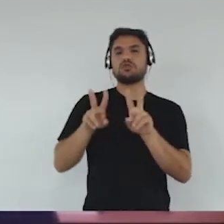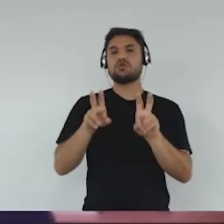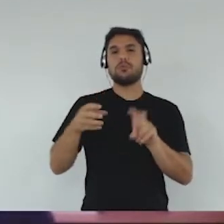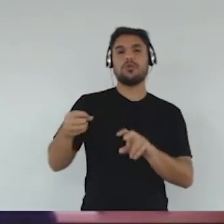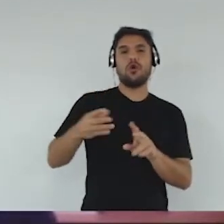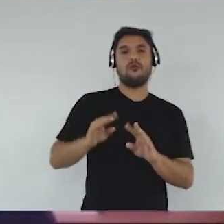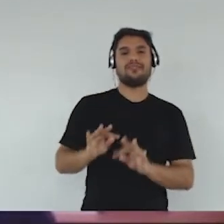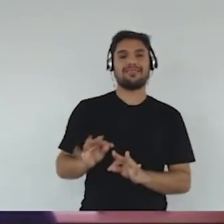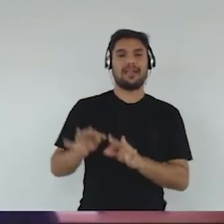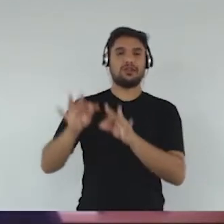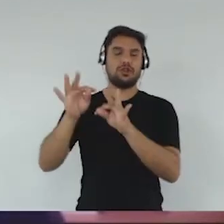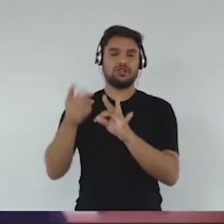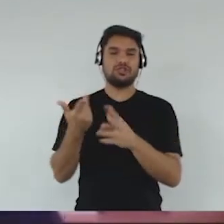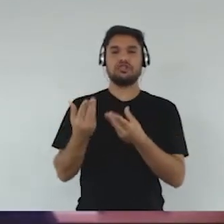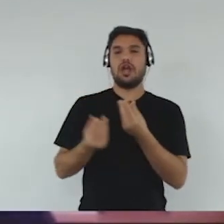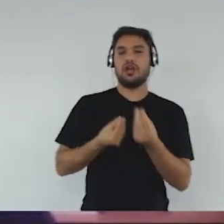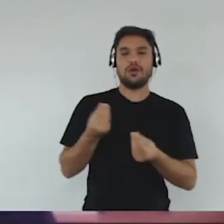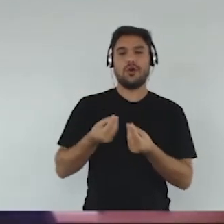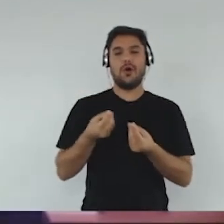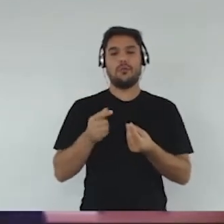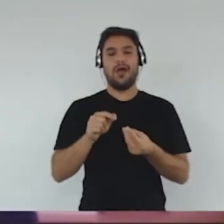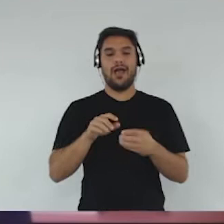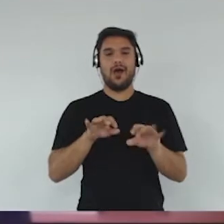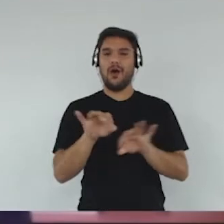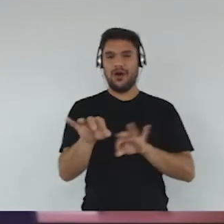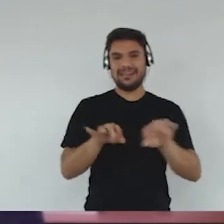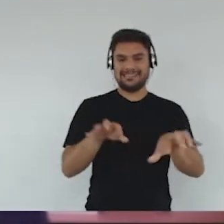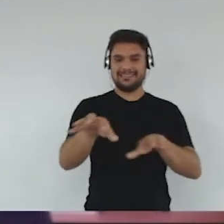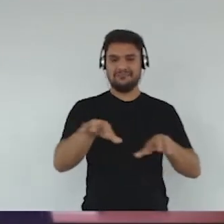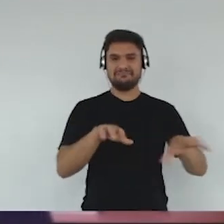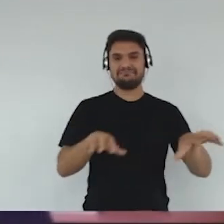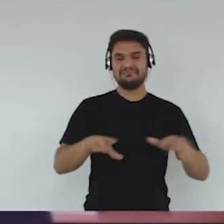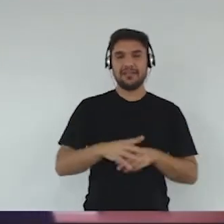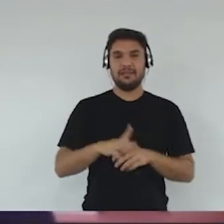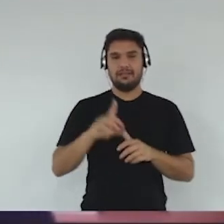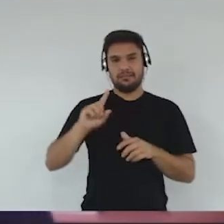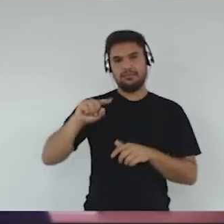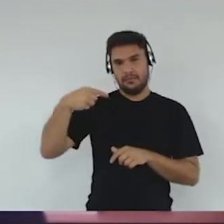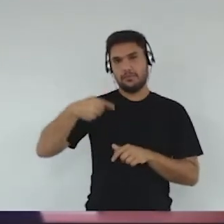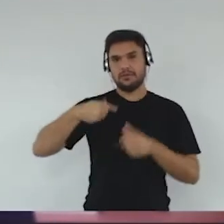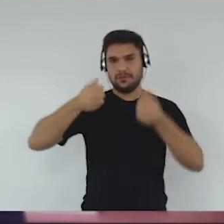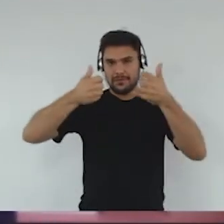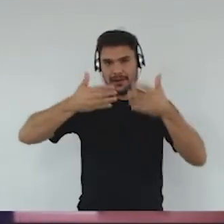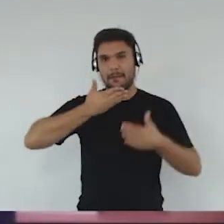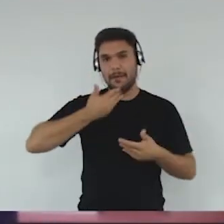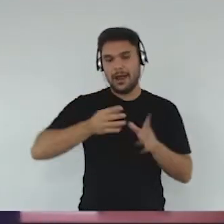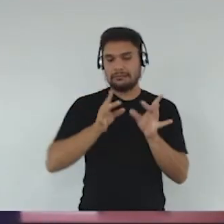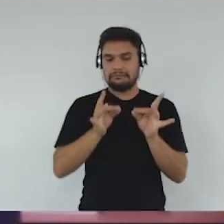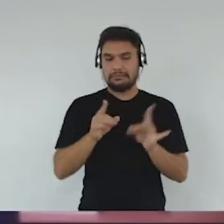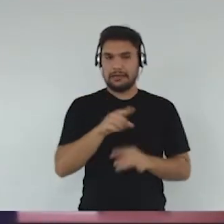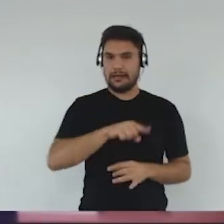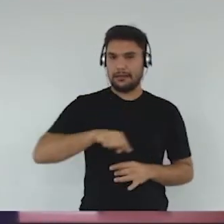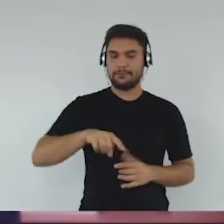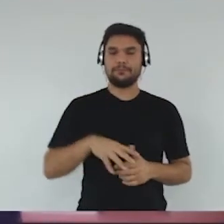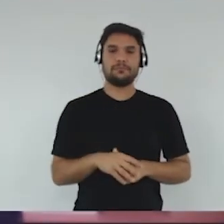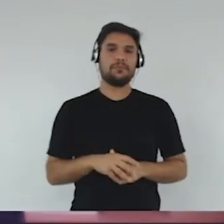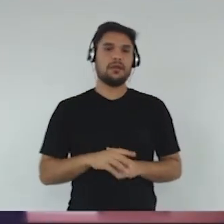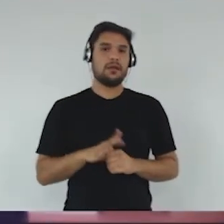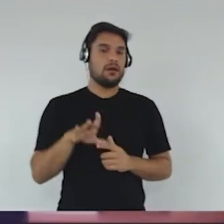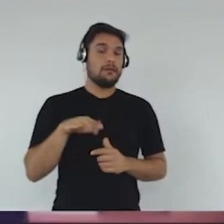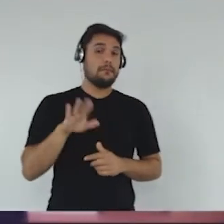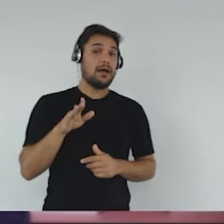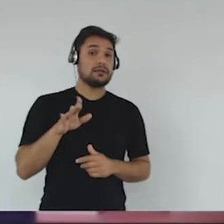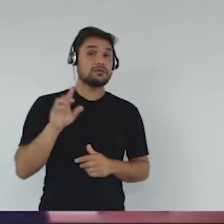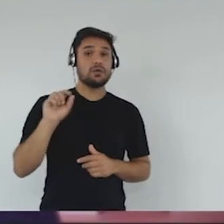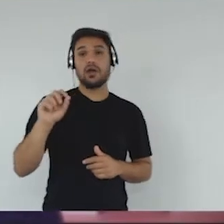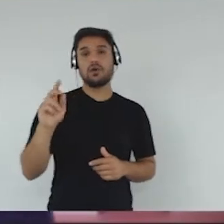tecnologias e à logística como um todo, sobre a qual eu falarei um pouco mais adiante. O fato senhores e senhoras,